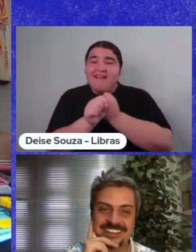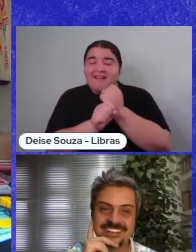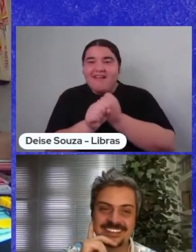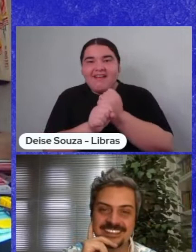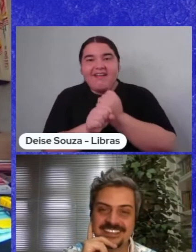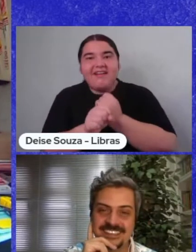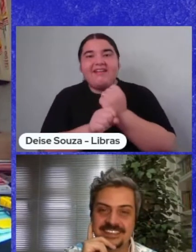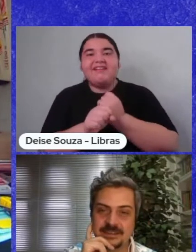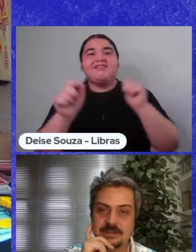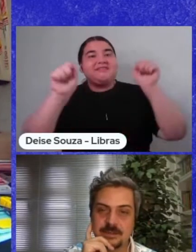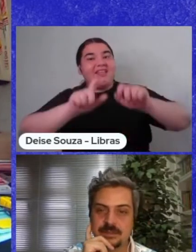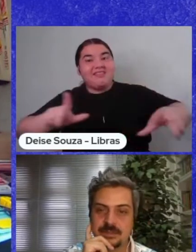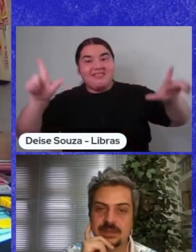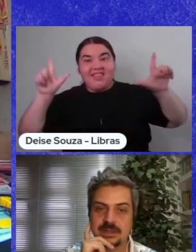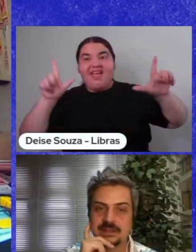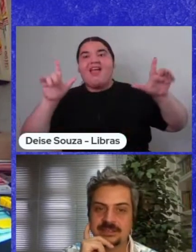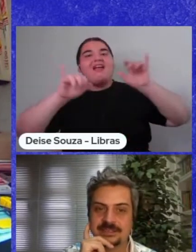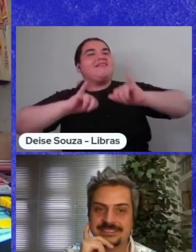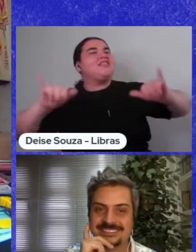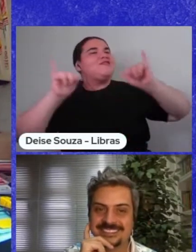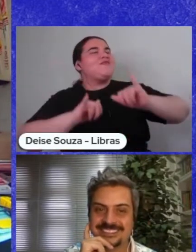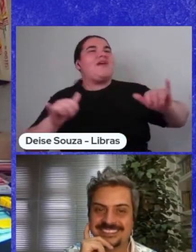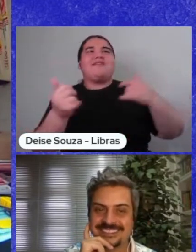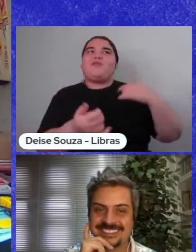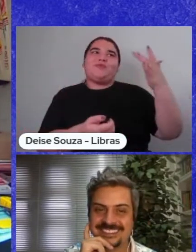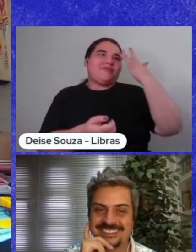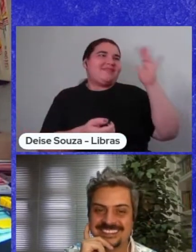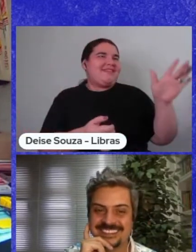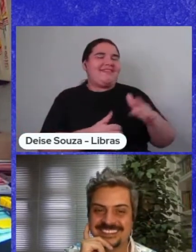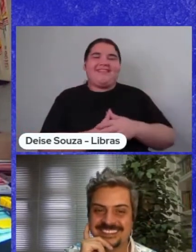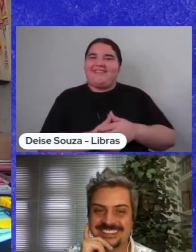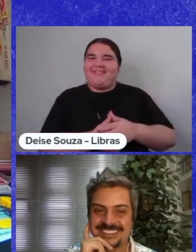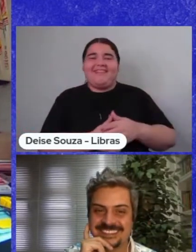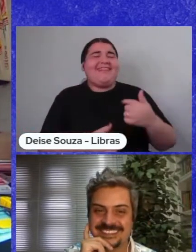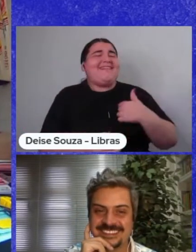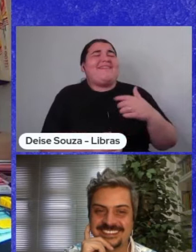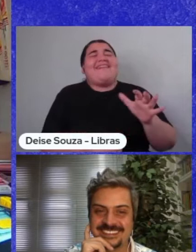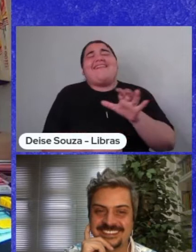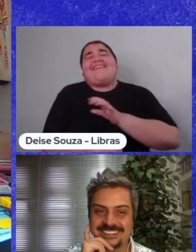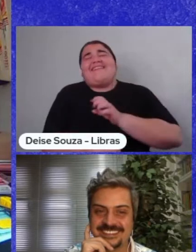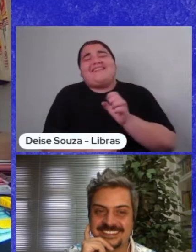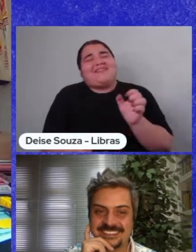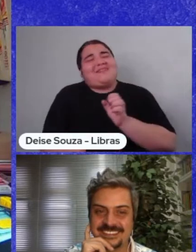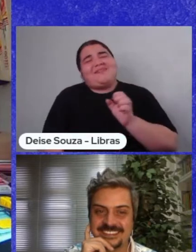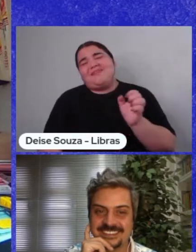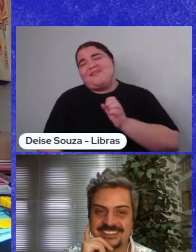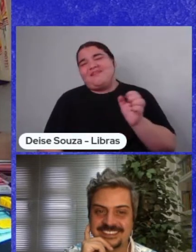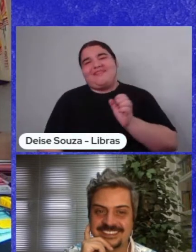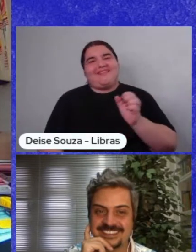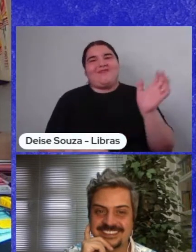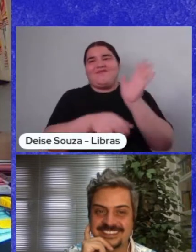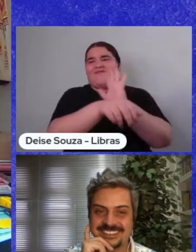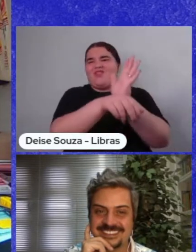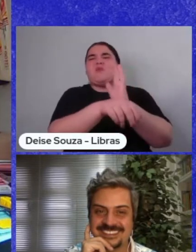na tela, assim, né? E circulando. Eu não sei, eu sou completamente ainda apaixonado pelo filme, acho ele foda,